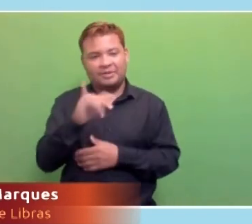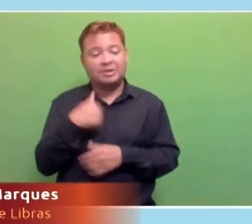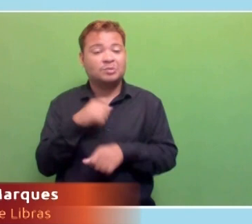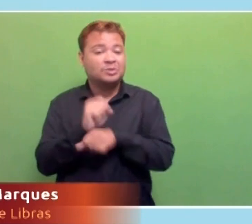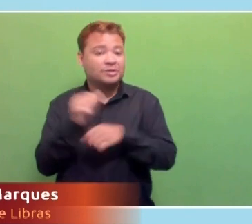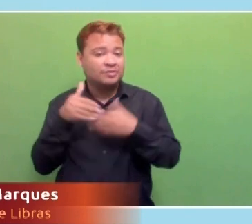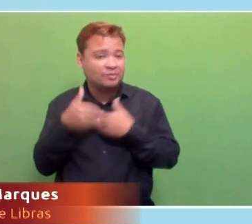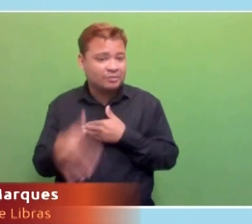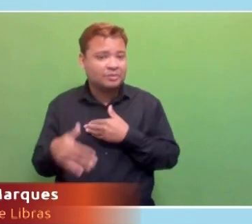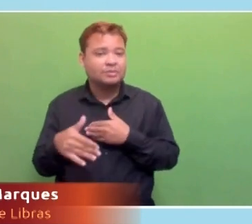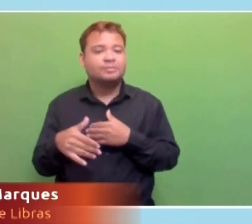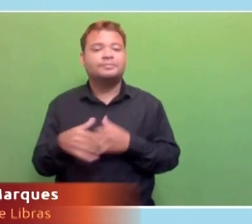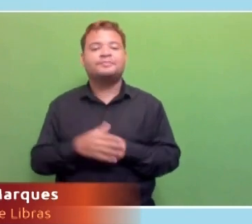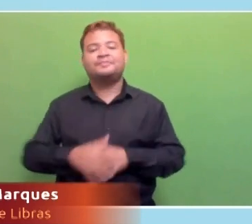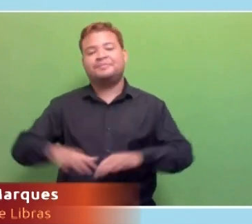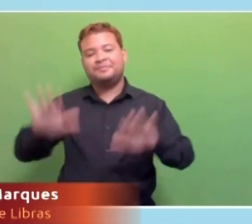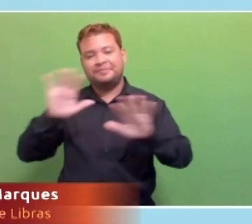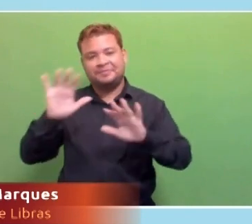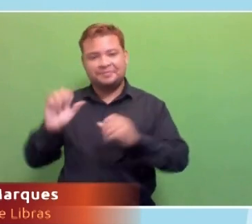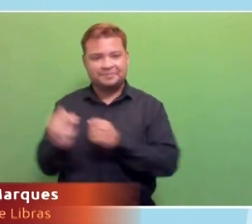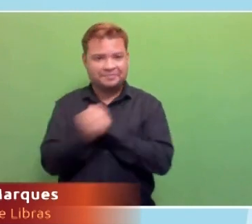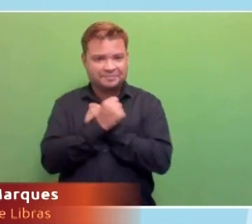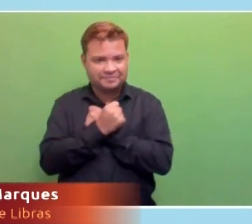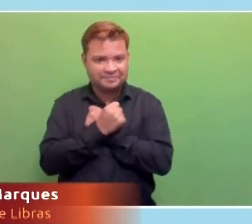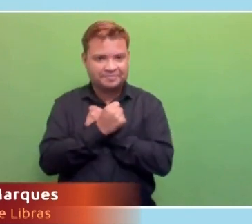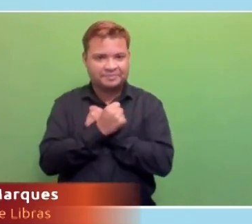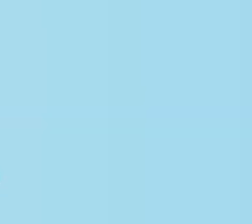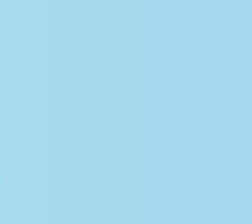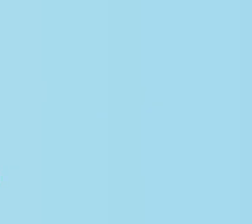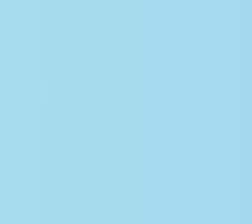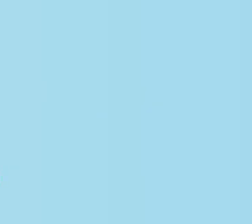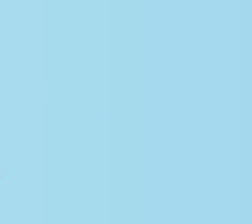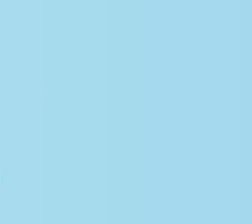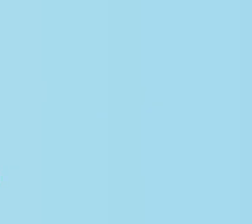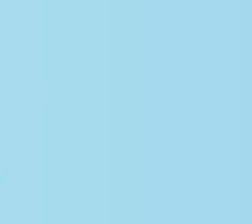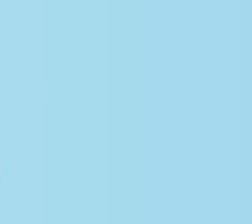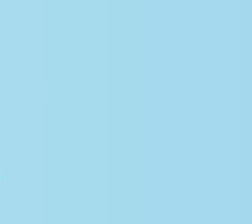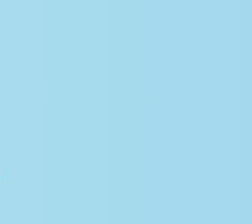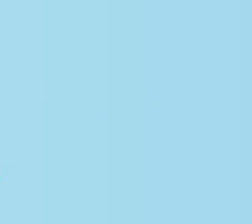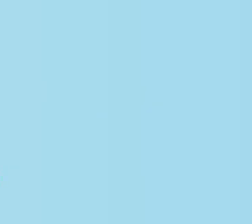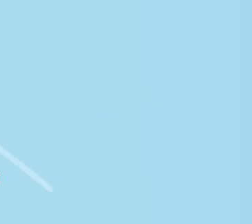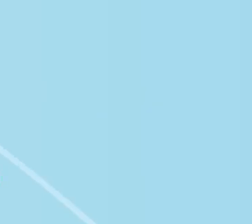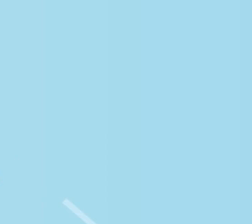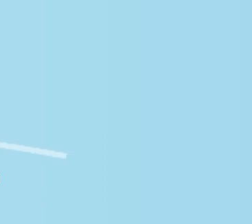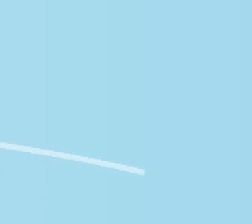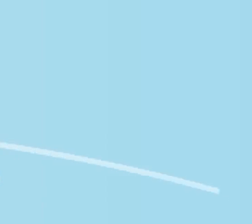programa. Um abraço, até mais.